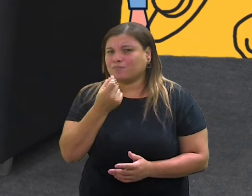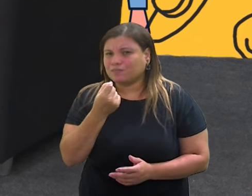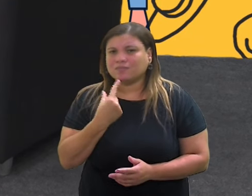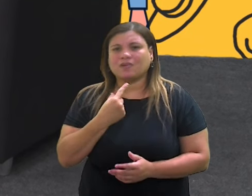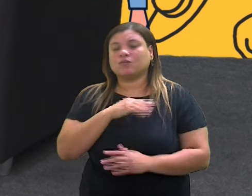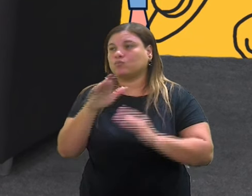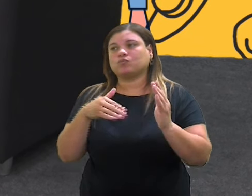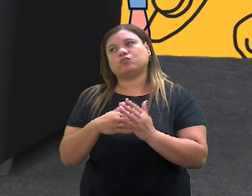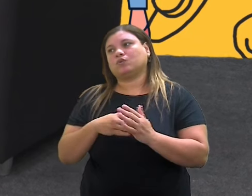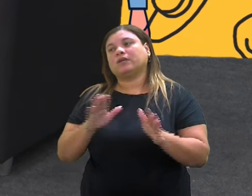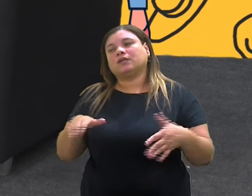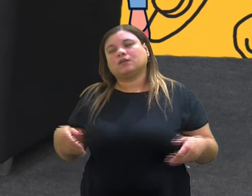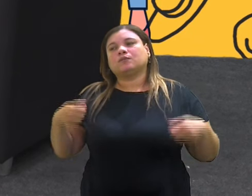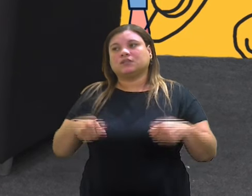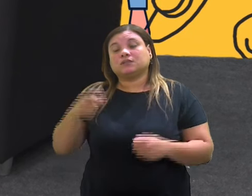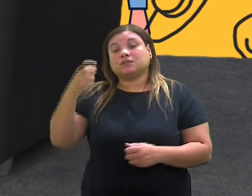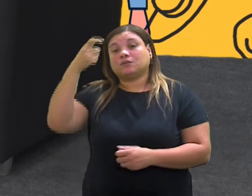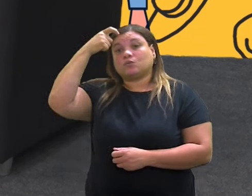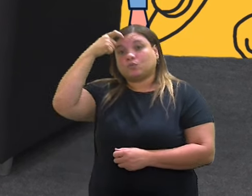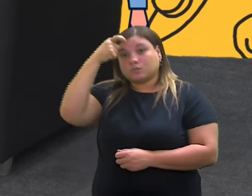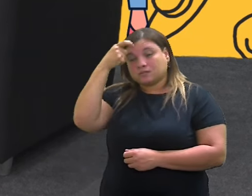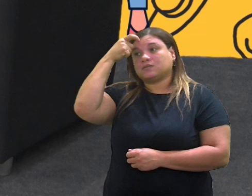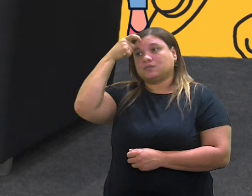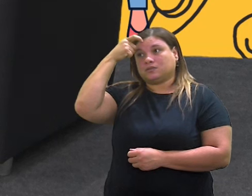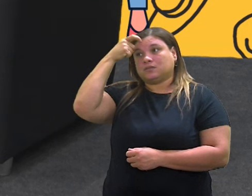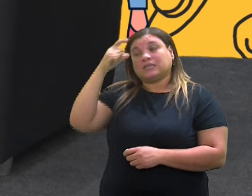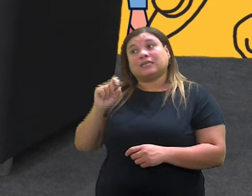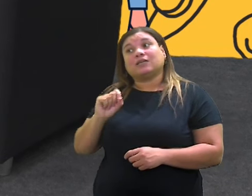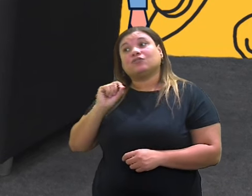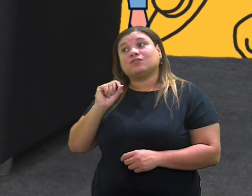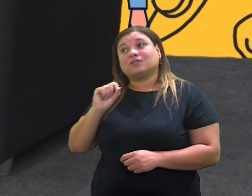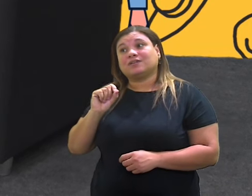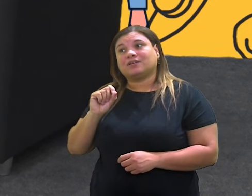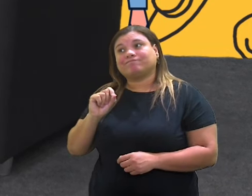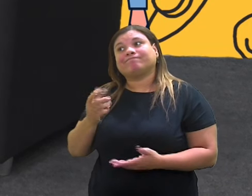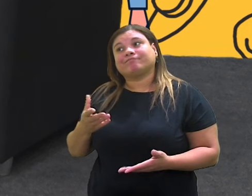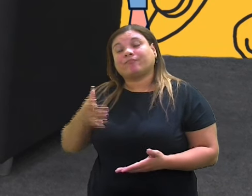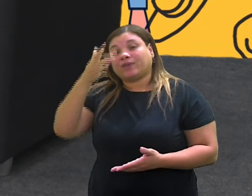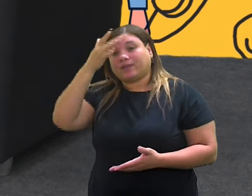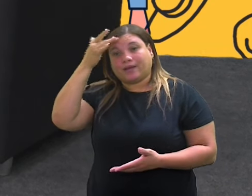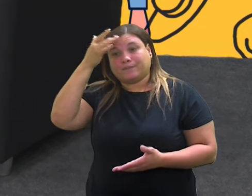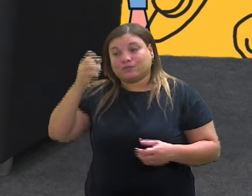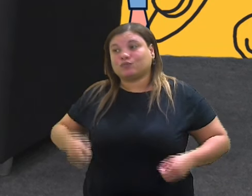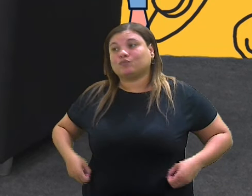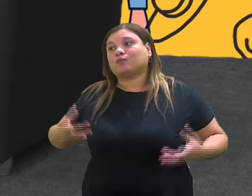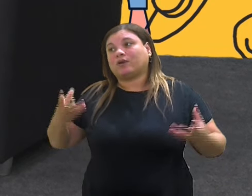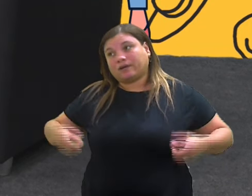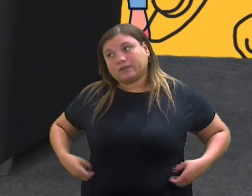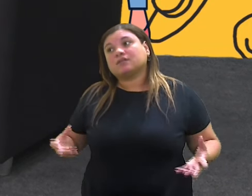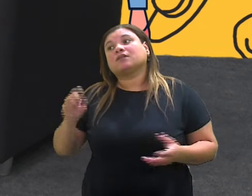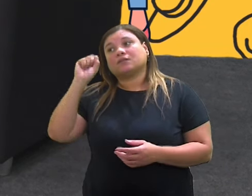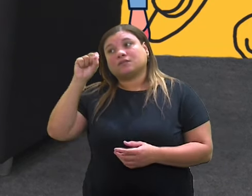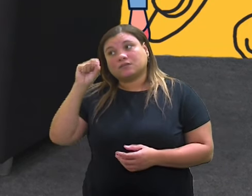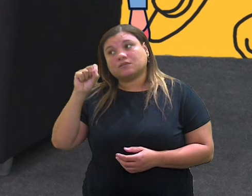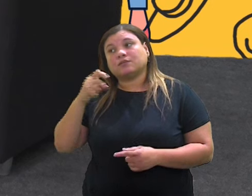adquirir ou adotar um animal, tem que ter a consciência de que animal é gasto, que animal vai ter custos e que ele tem que estar disposto